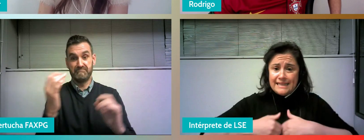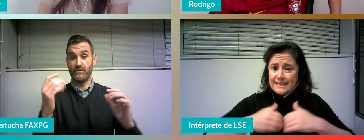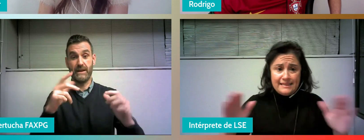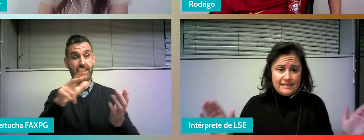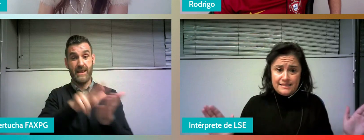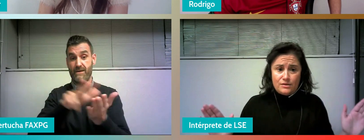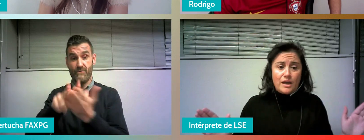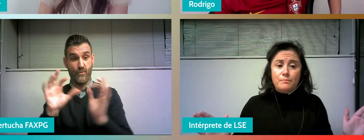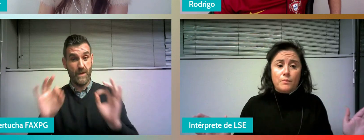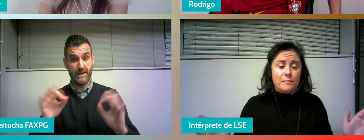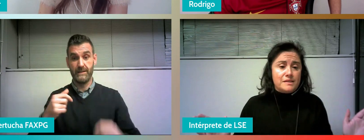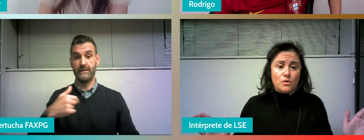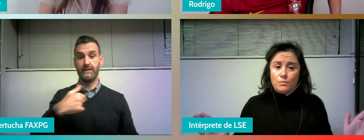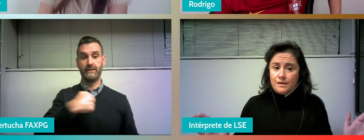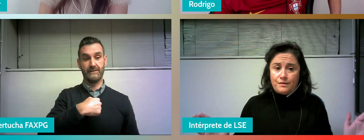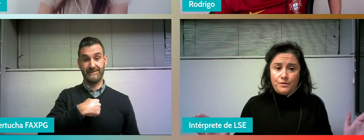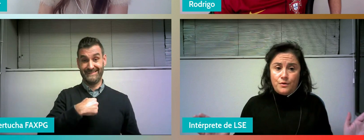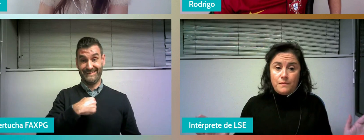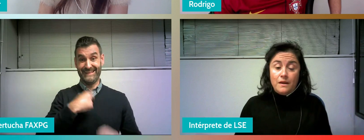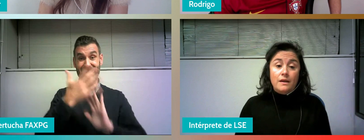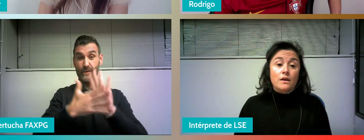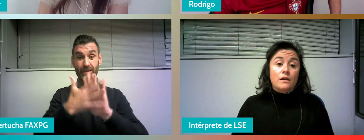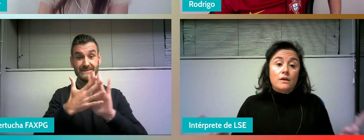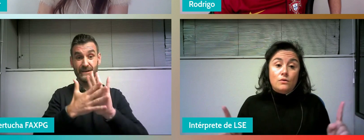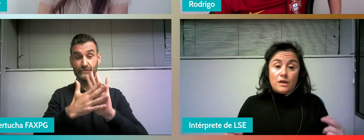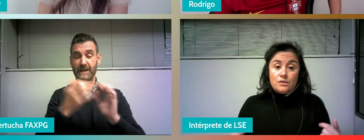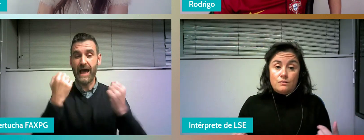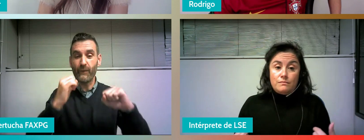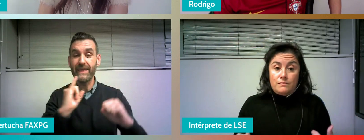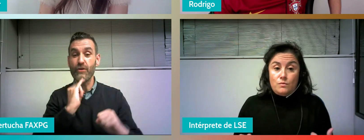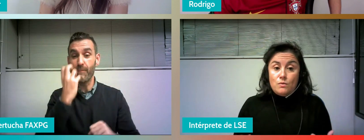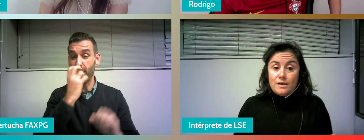seguintes, enténdense, non hai problemas de comunicación.